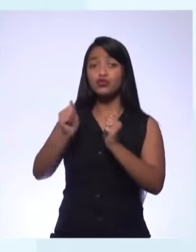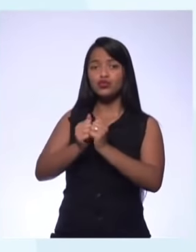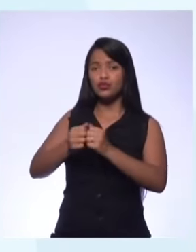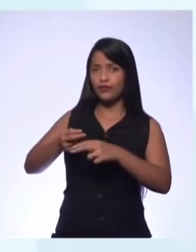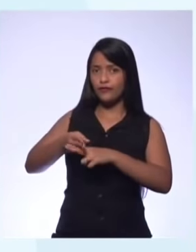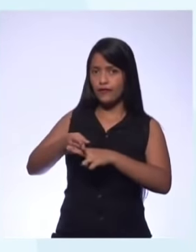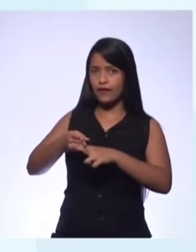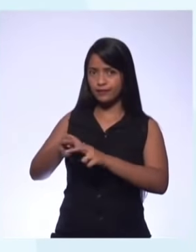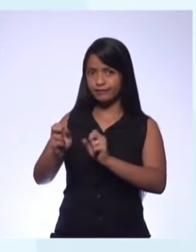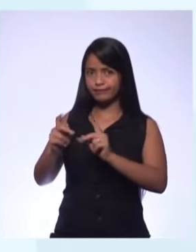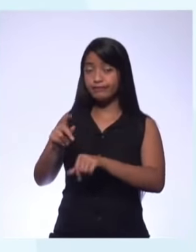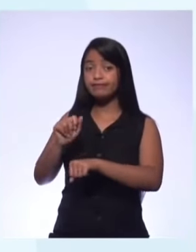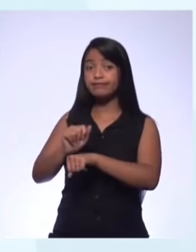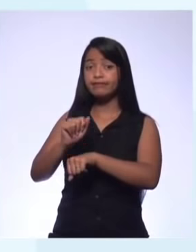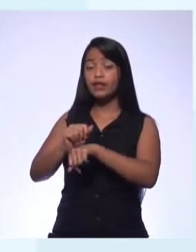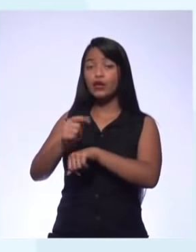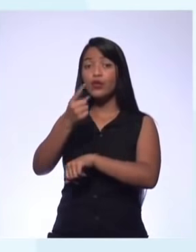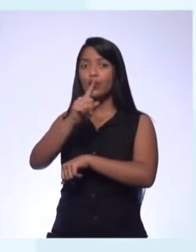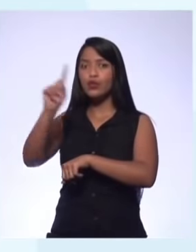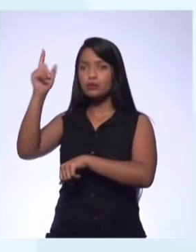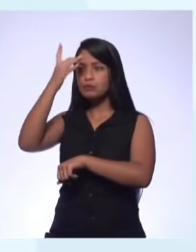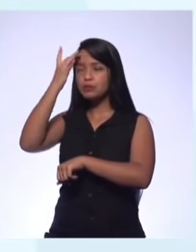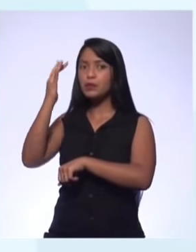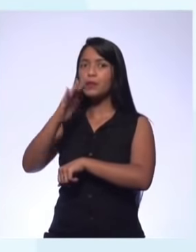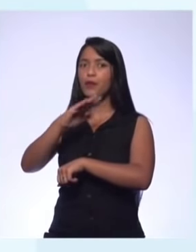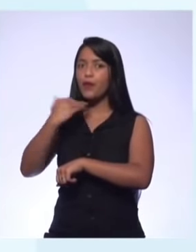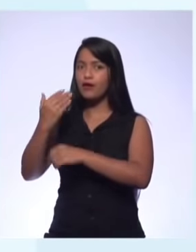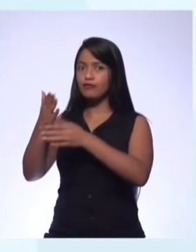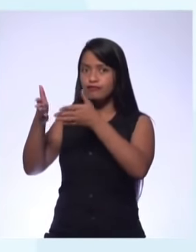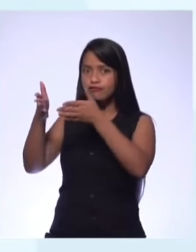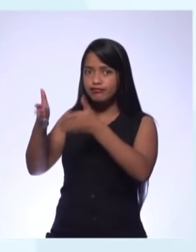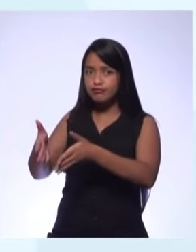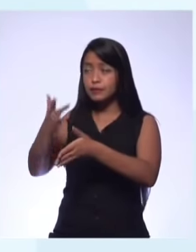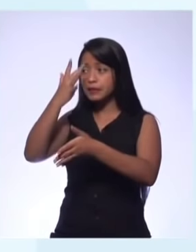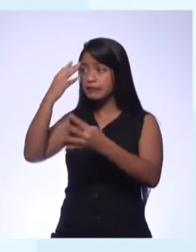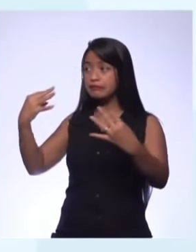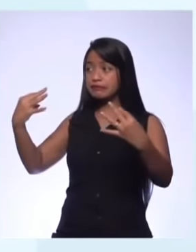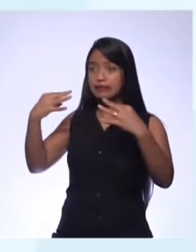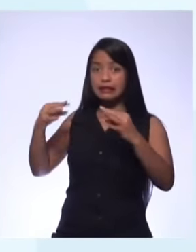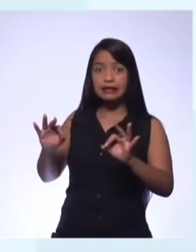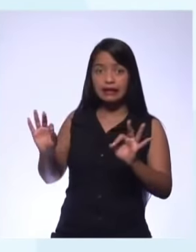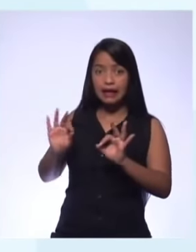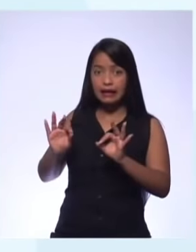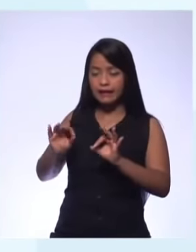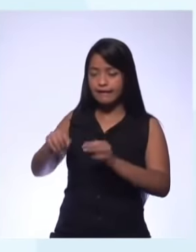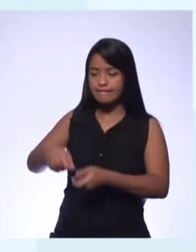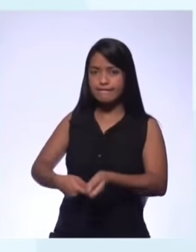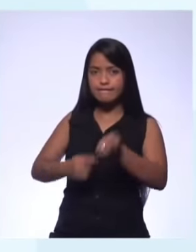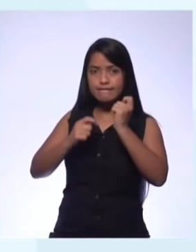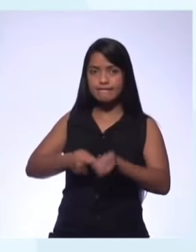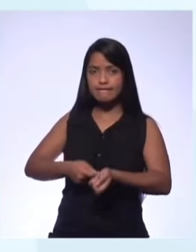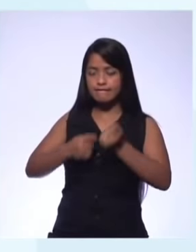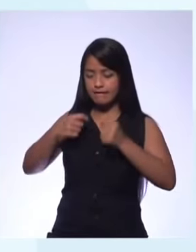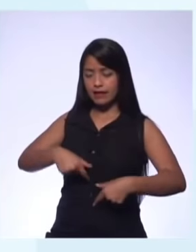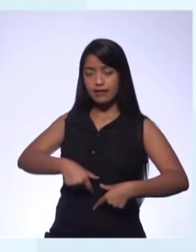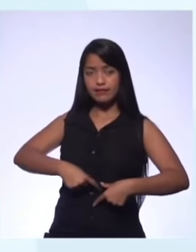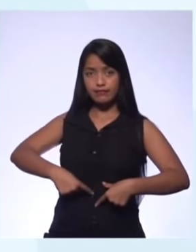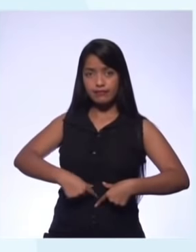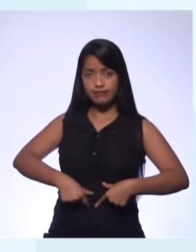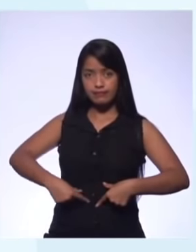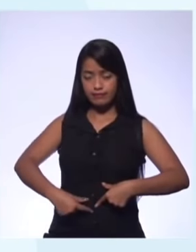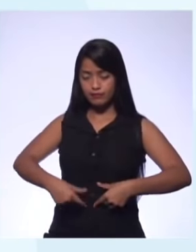dia, sem que ninguém a visse, retirasse as tripas e o estômago dele. Falou para que quando ela